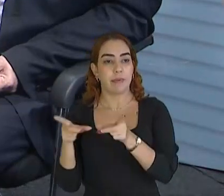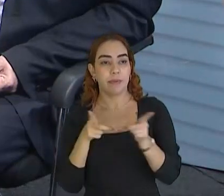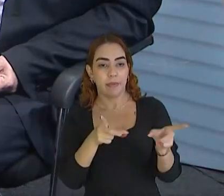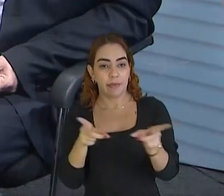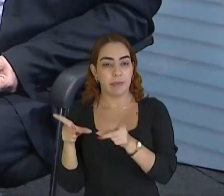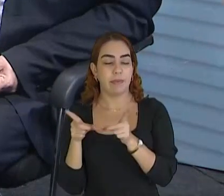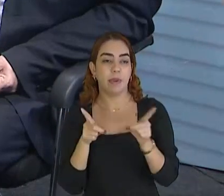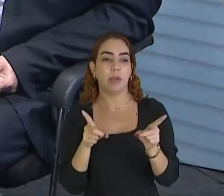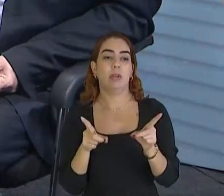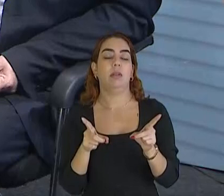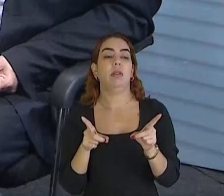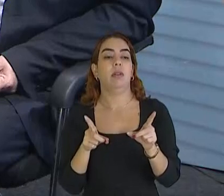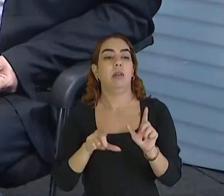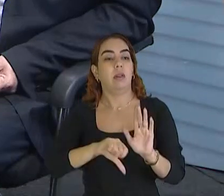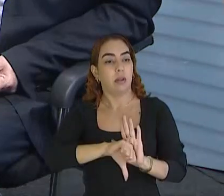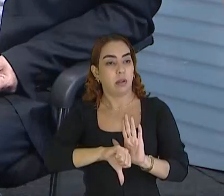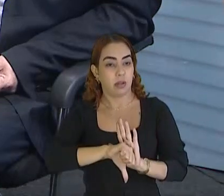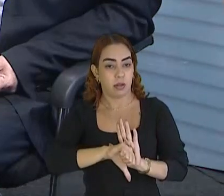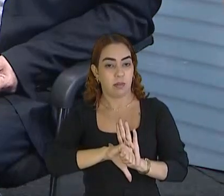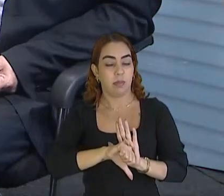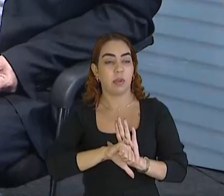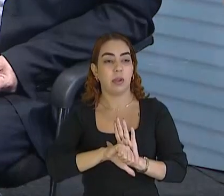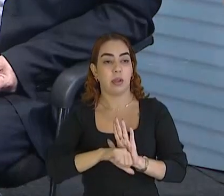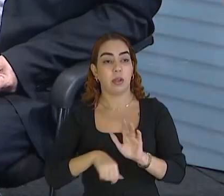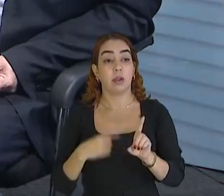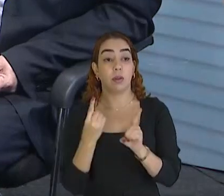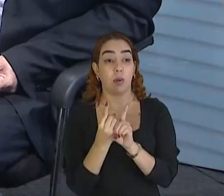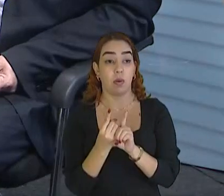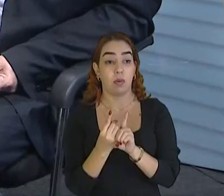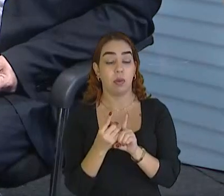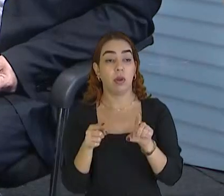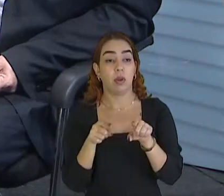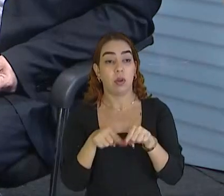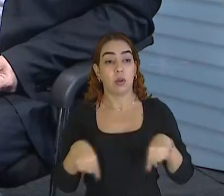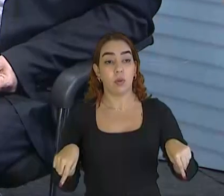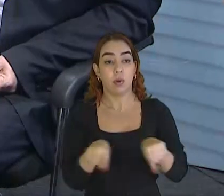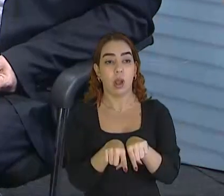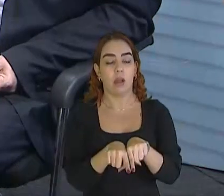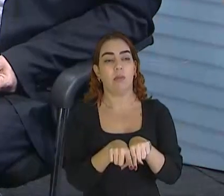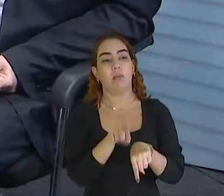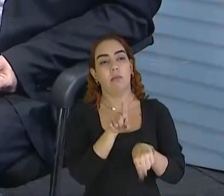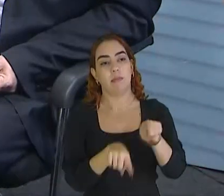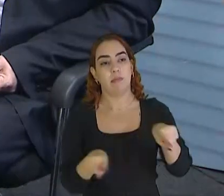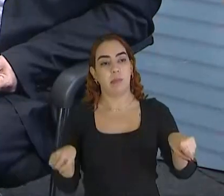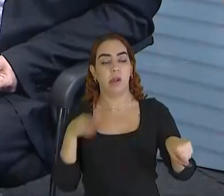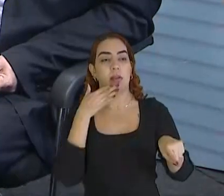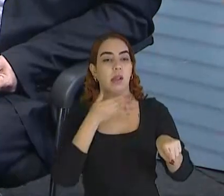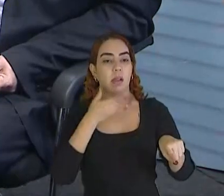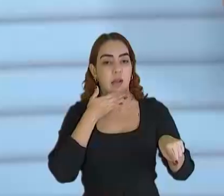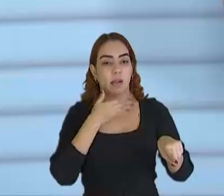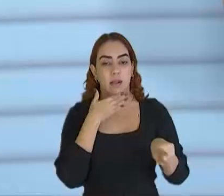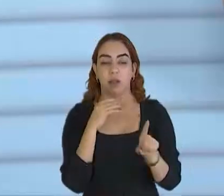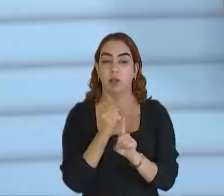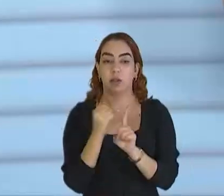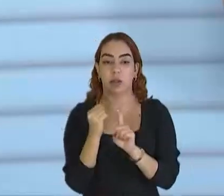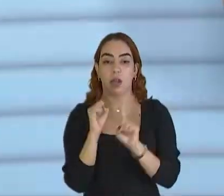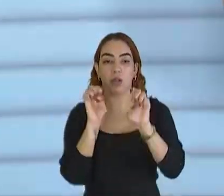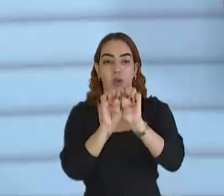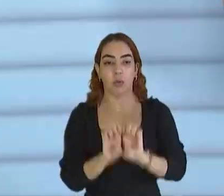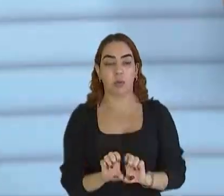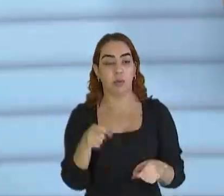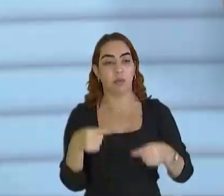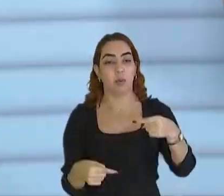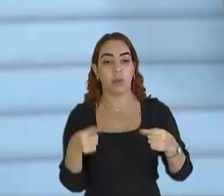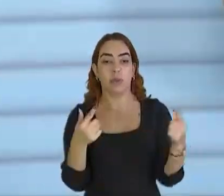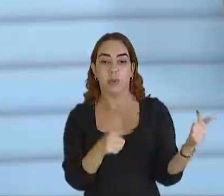aumentam, né, a sua presença. Encontram territórios muito desiguais, territórios que não têm estrutura de política